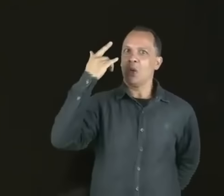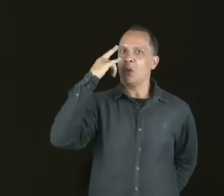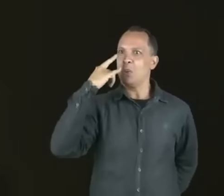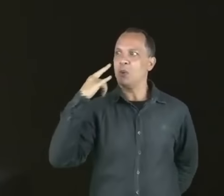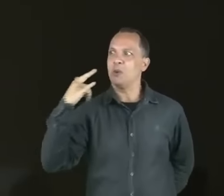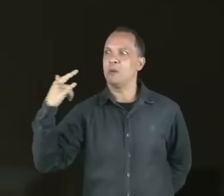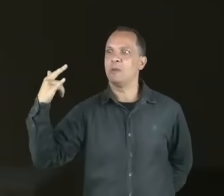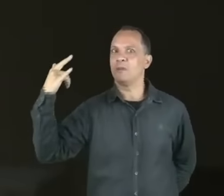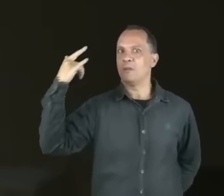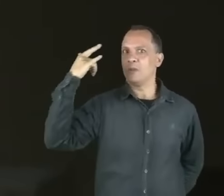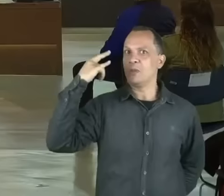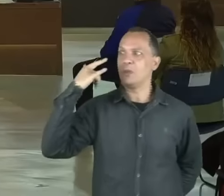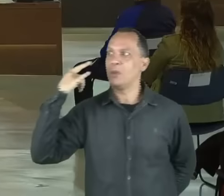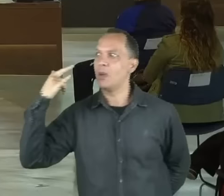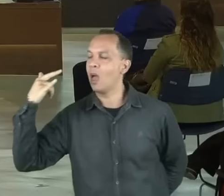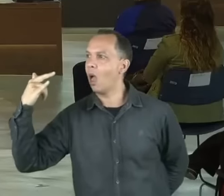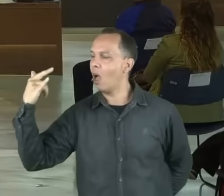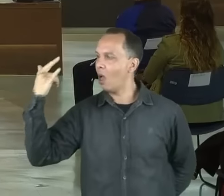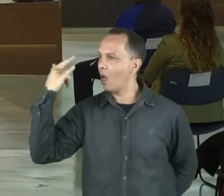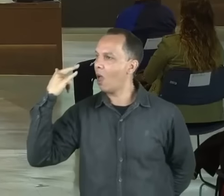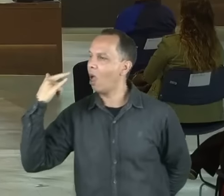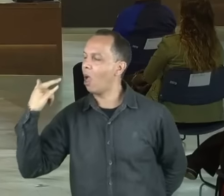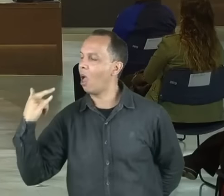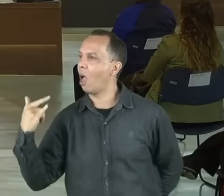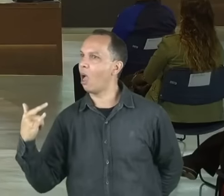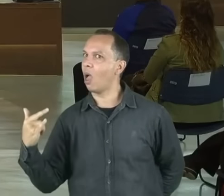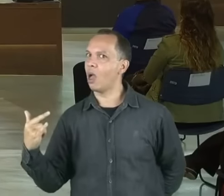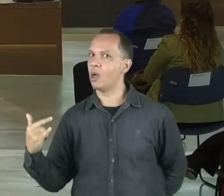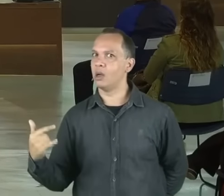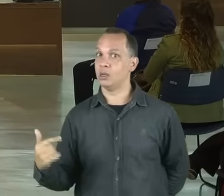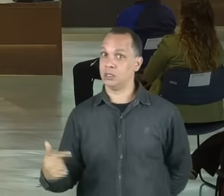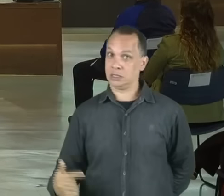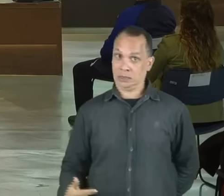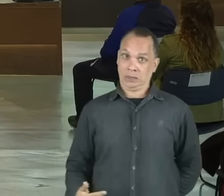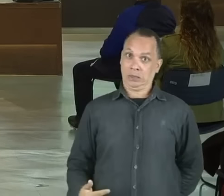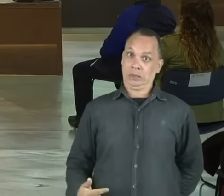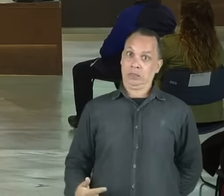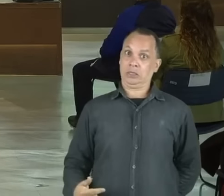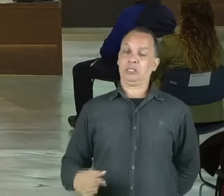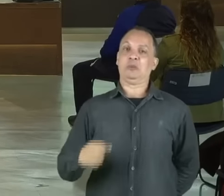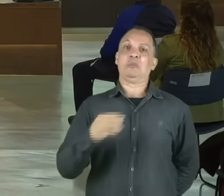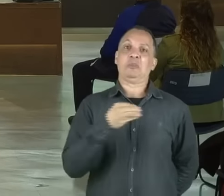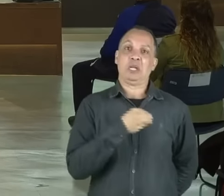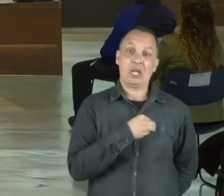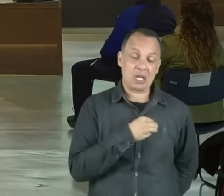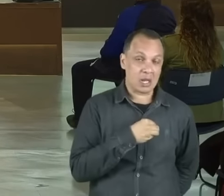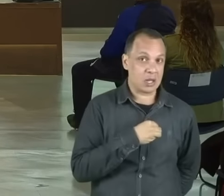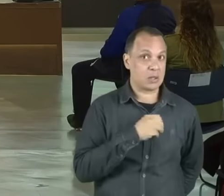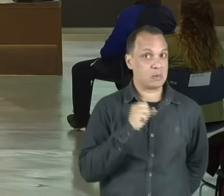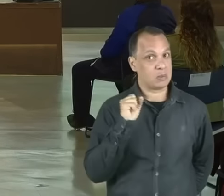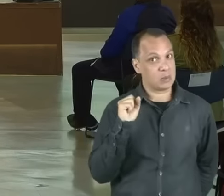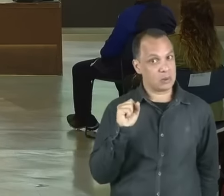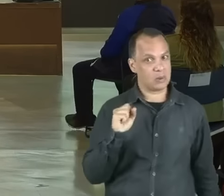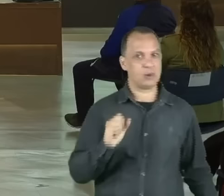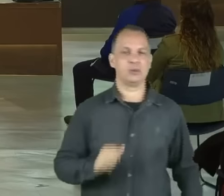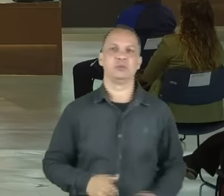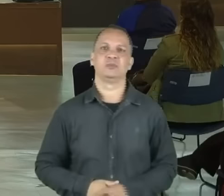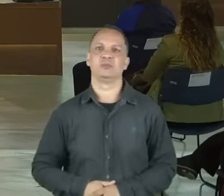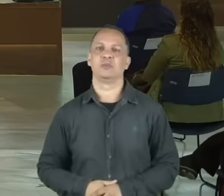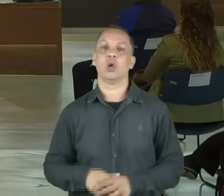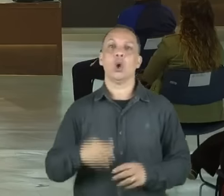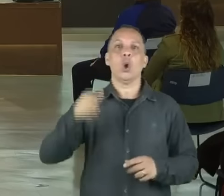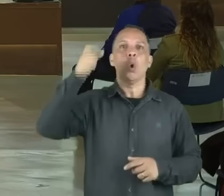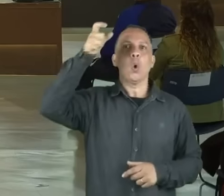estão aqui EA gente a nossa volta lembra que Pedro mesmo disse que o diabo o nosso adversário anda